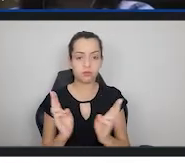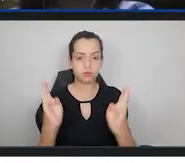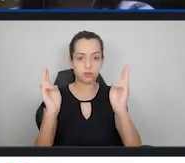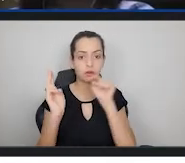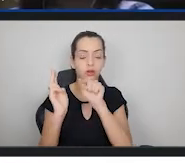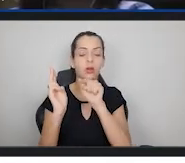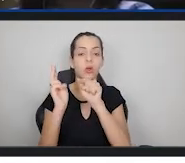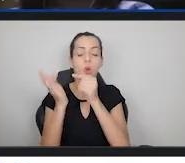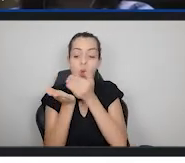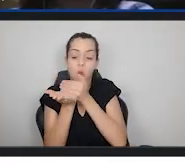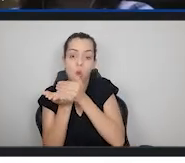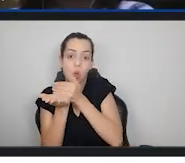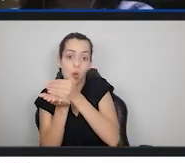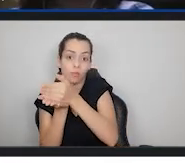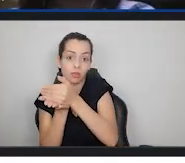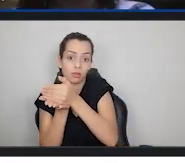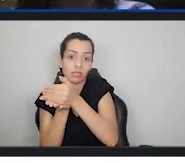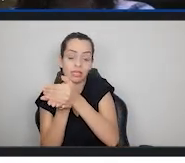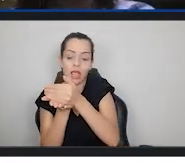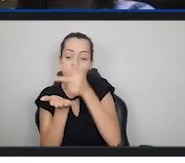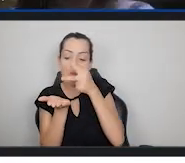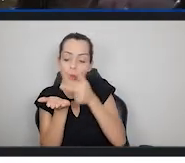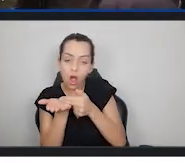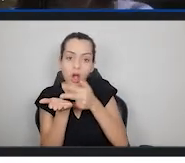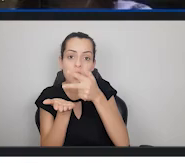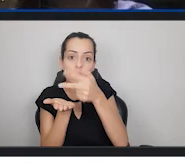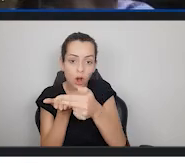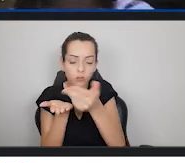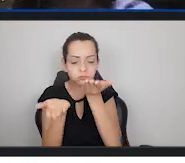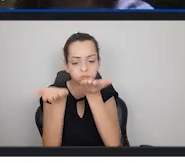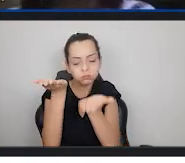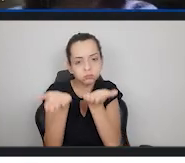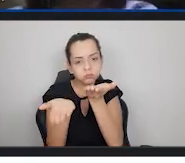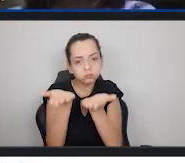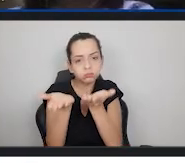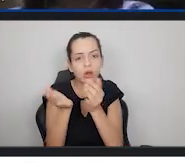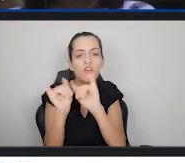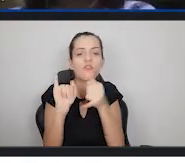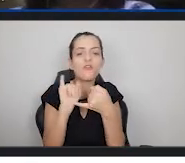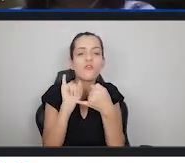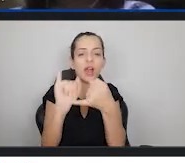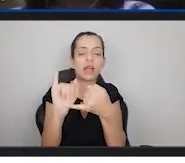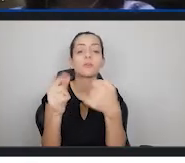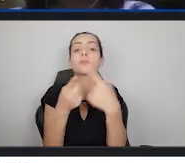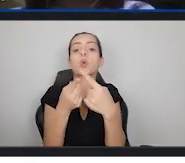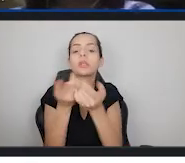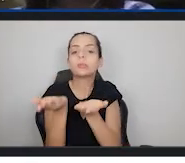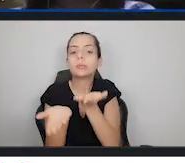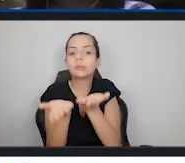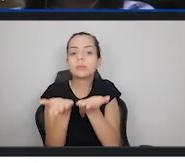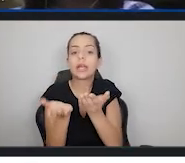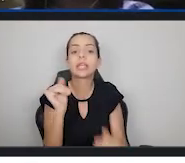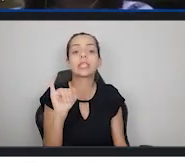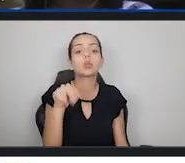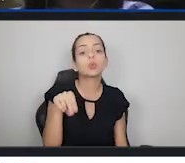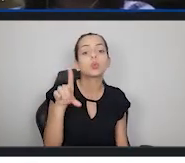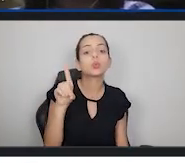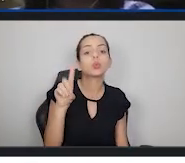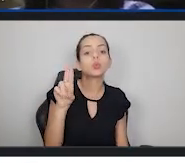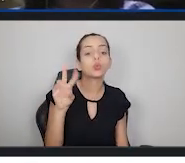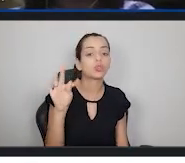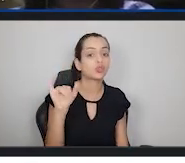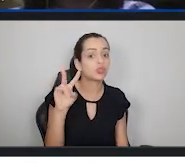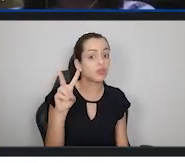do centro ela for, se todas as fases forem sempre, elas forem conduzidas da fonte até a